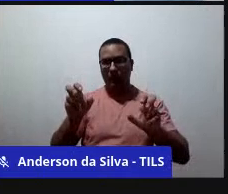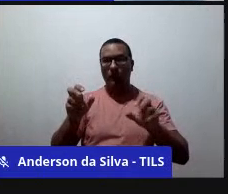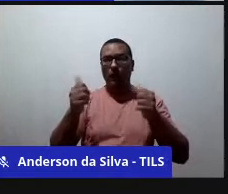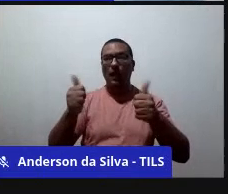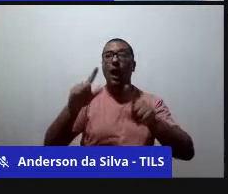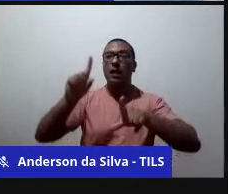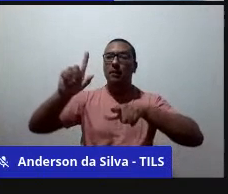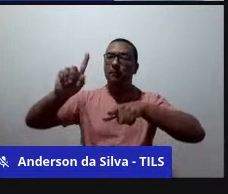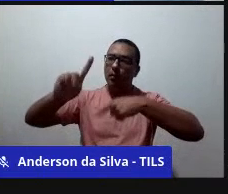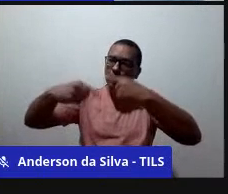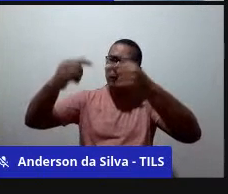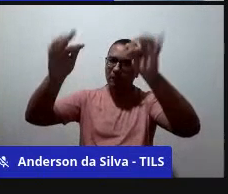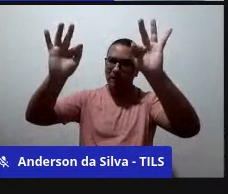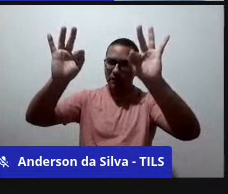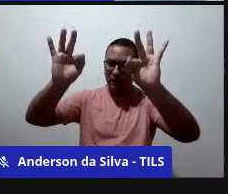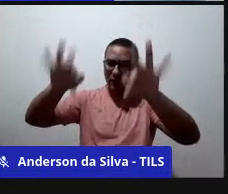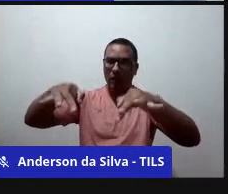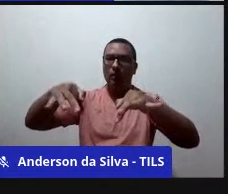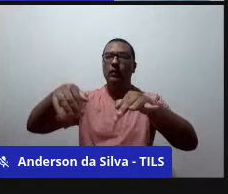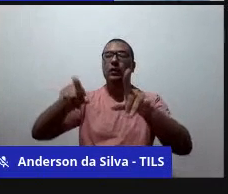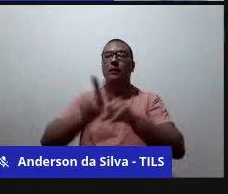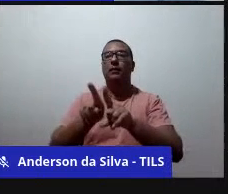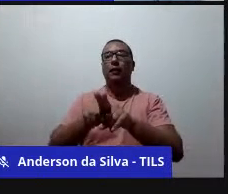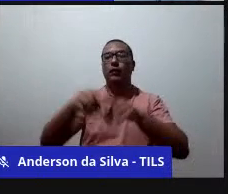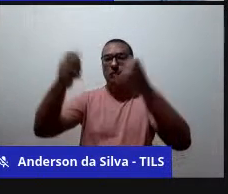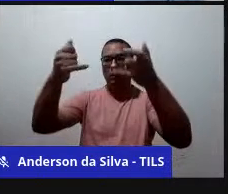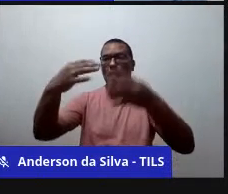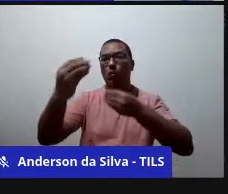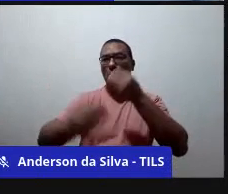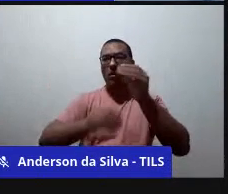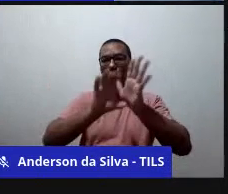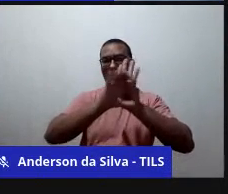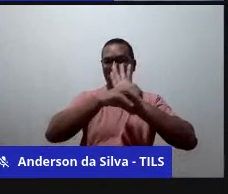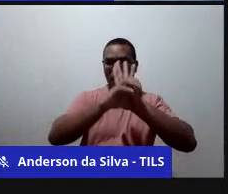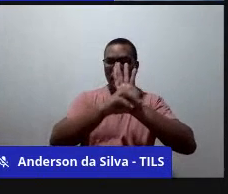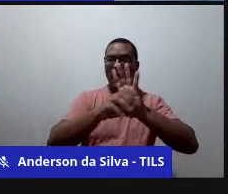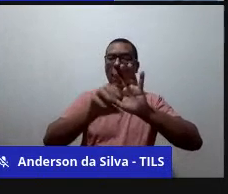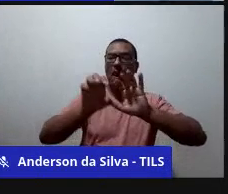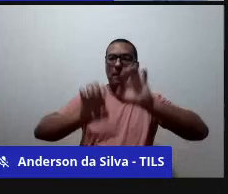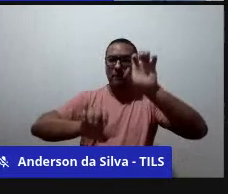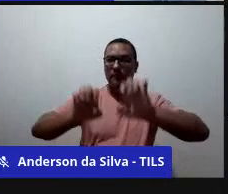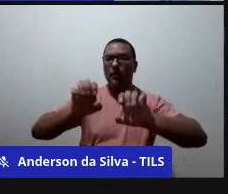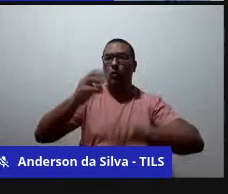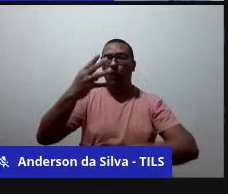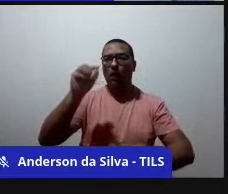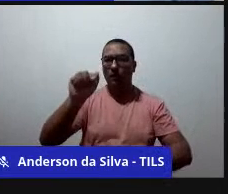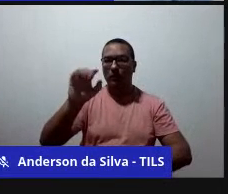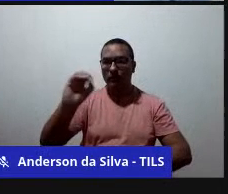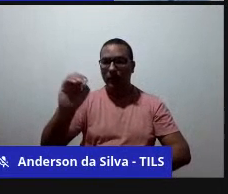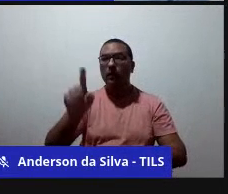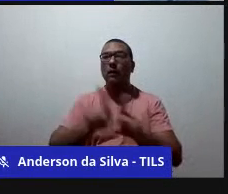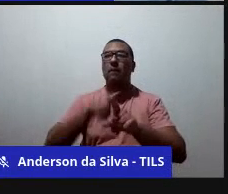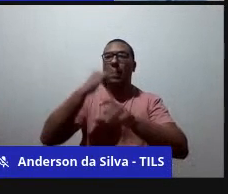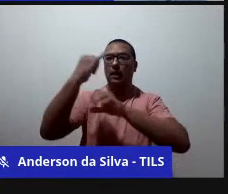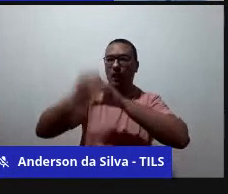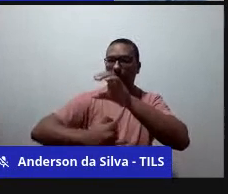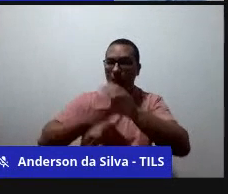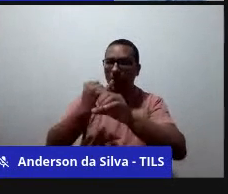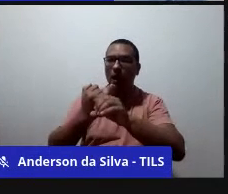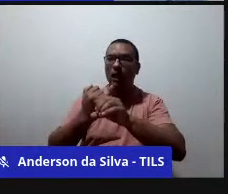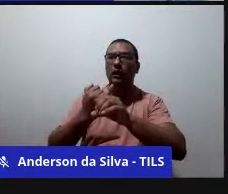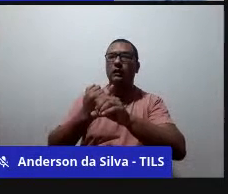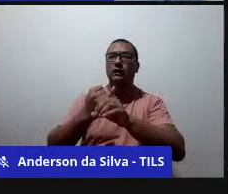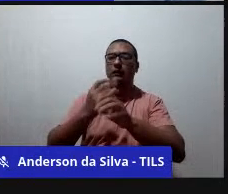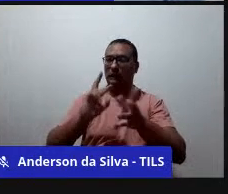eu gostaria além de apresentar conceitos da indústria 4.0 e de Internet of Things, né? Internet das